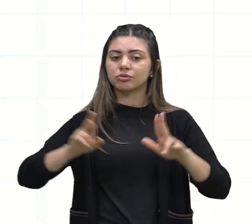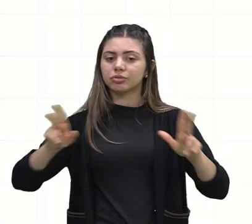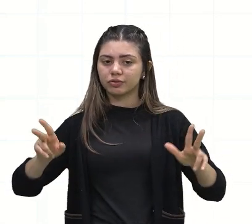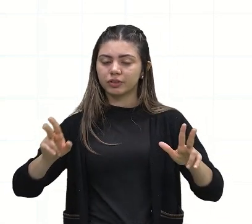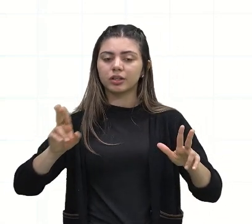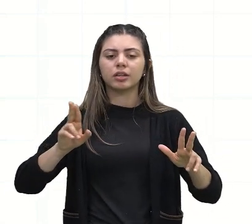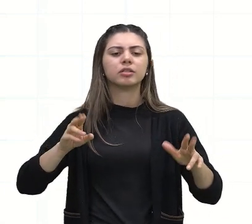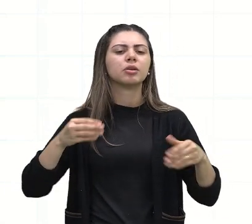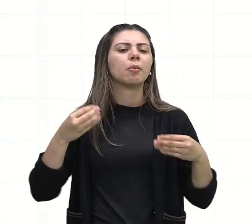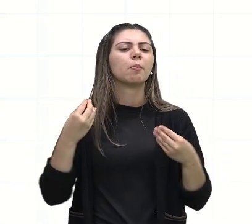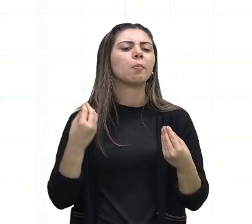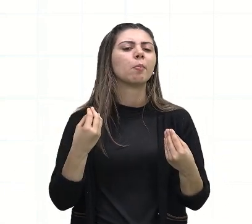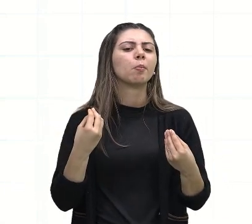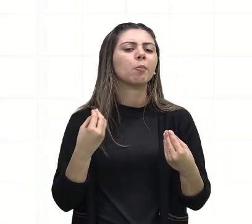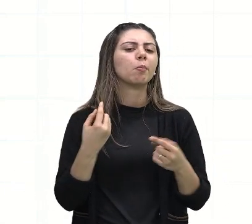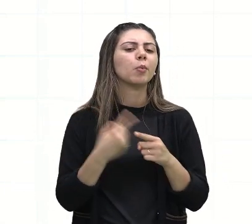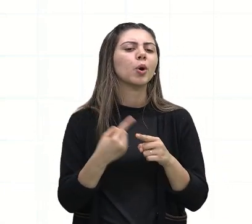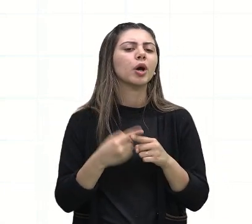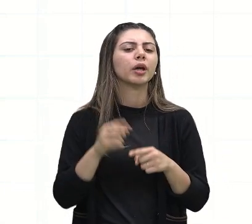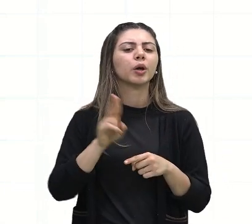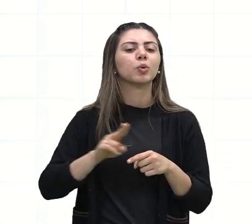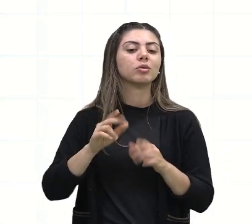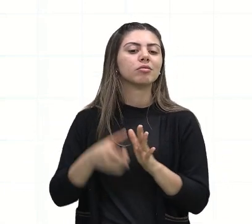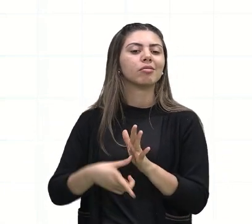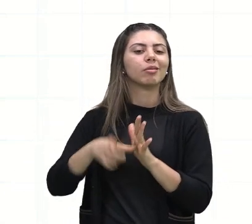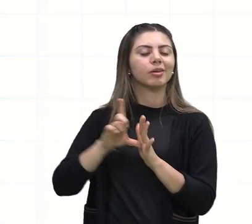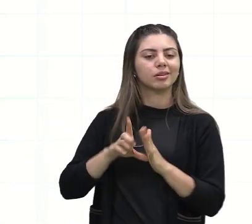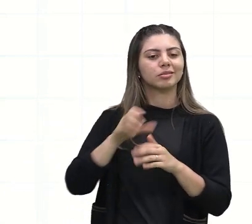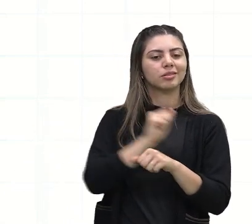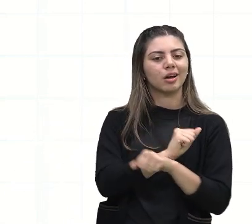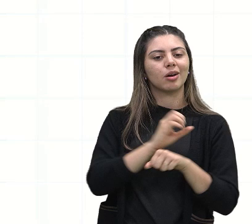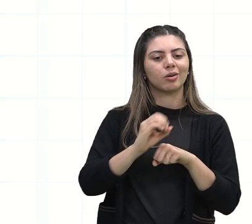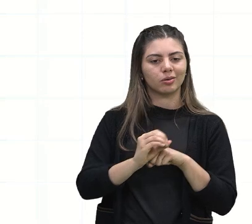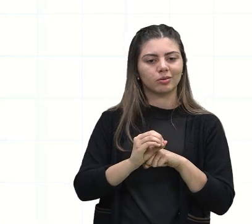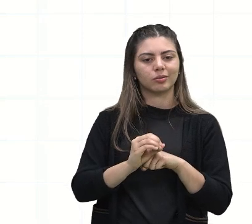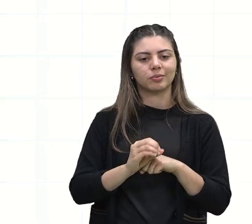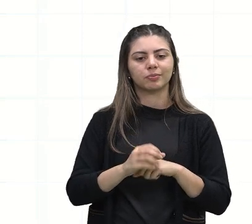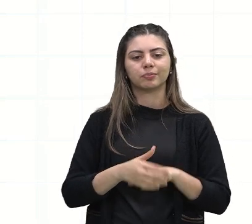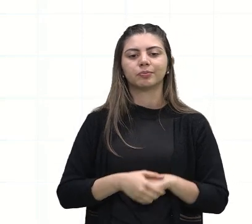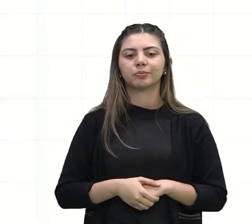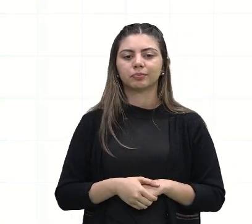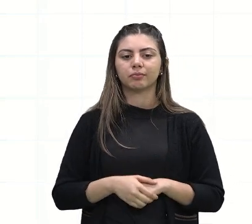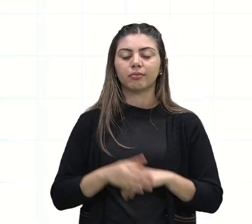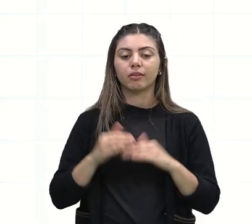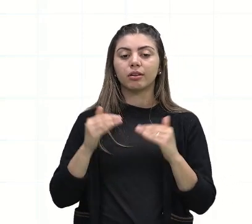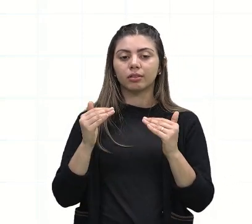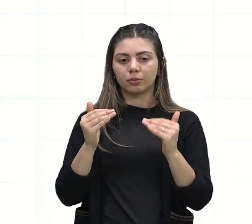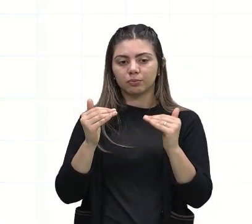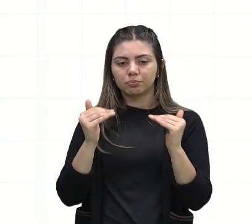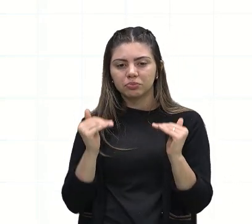Através do quê? Do artigo, né? Então, aqui é a estação,